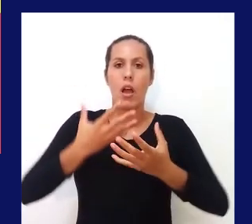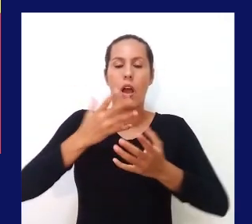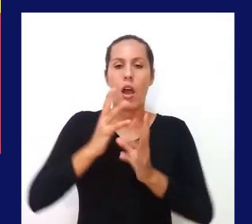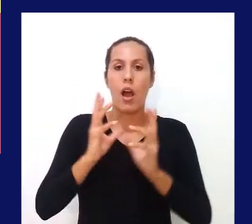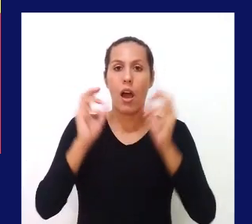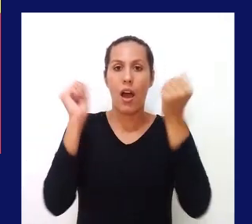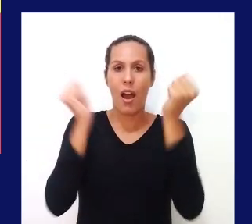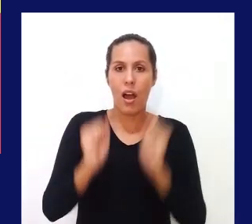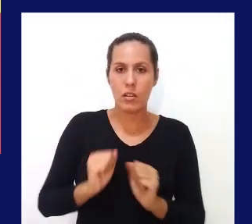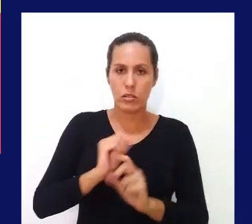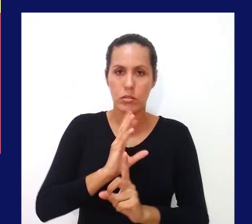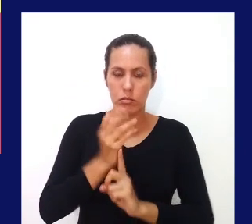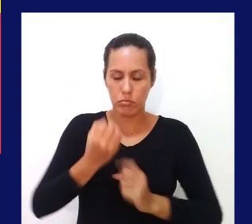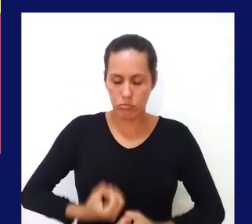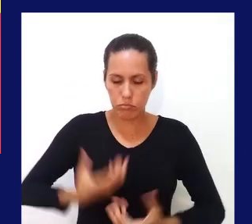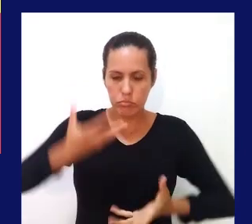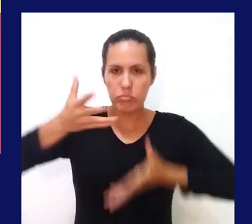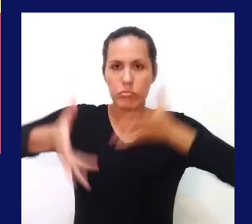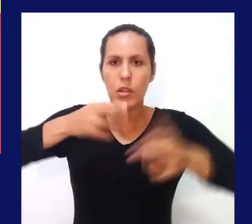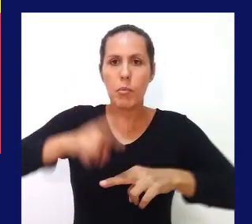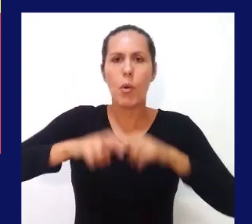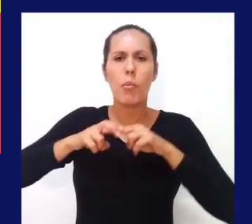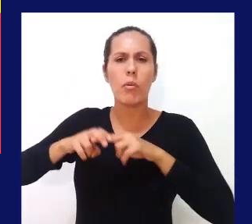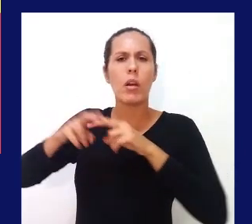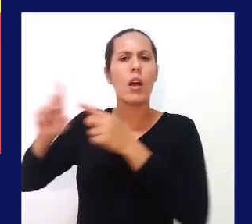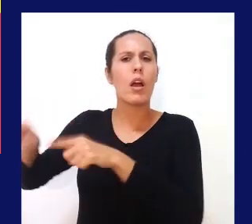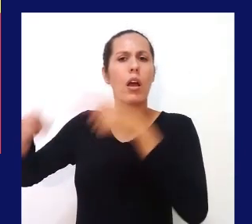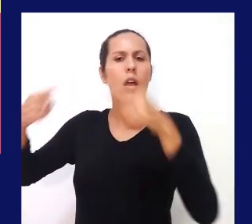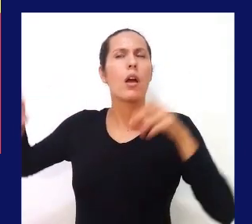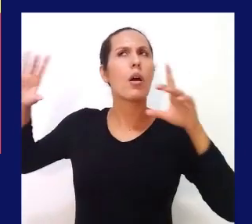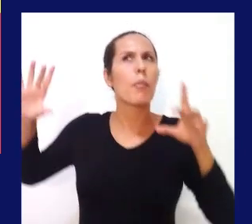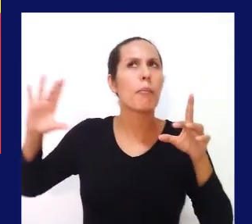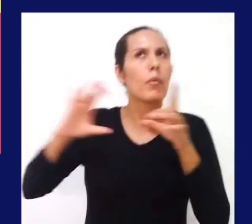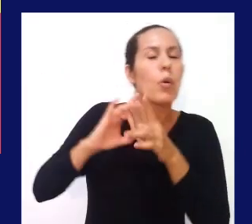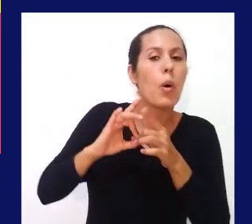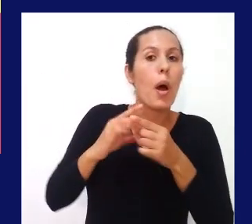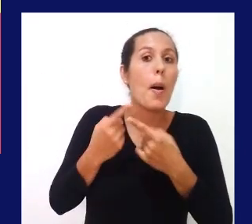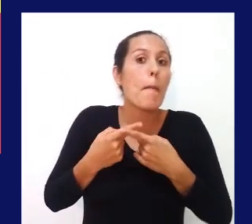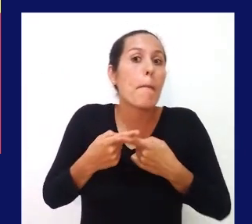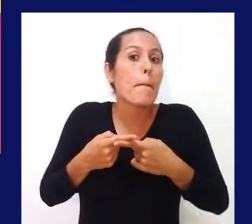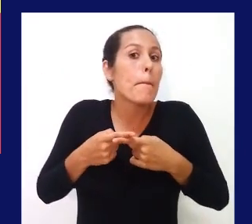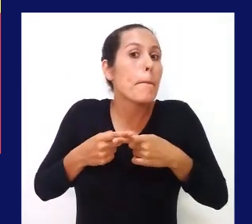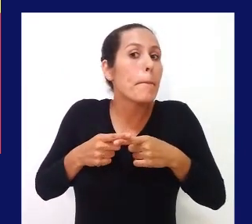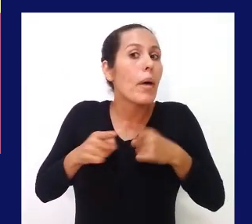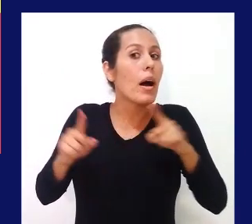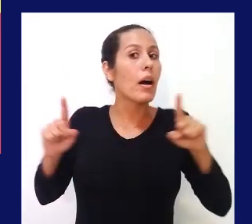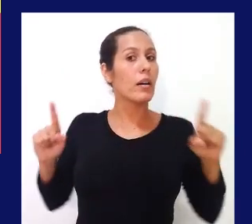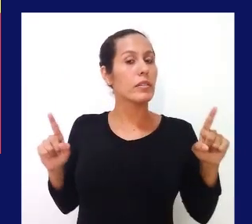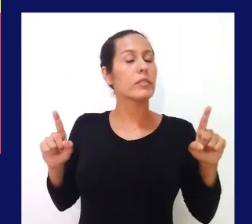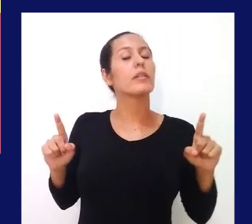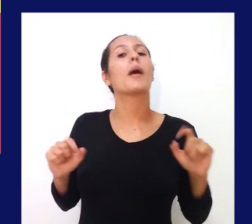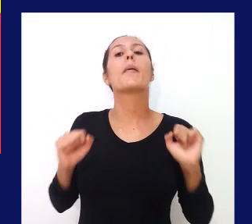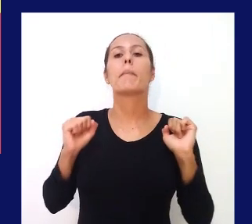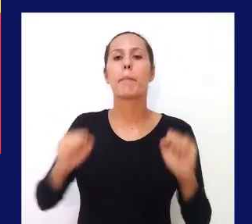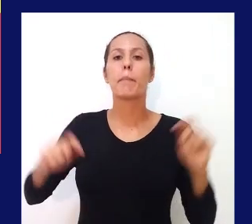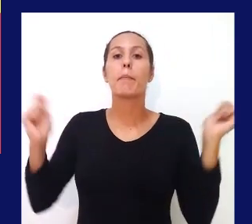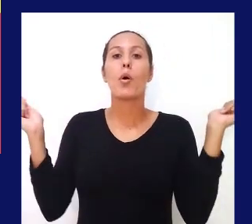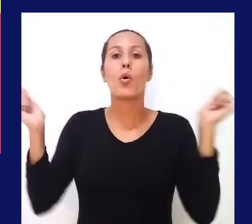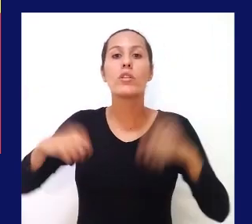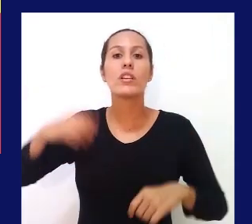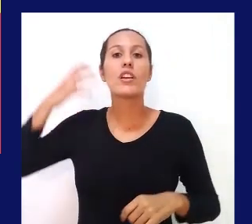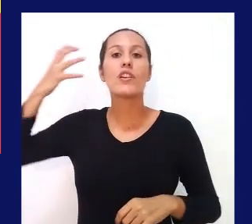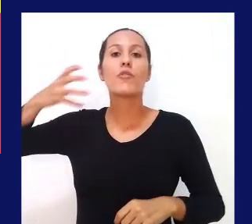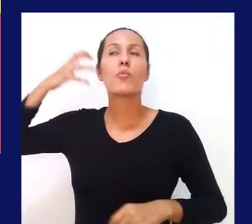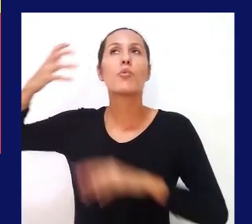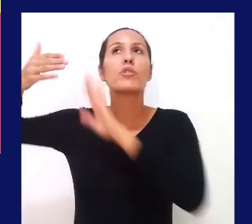como instrumento criativo e geralmente vem acompanhado por música. Porém, entretanto, todavia, também é